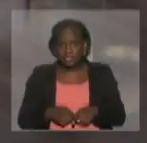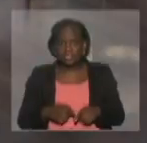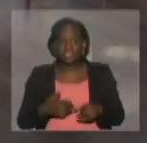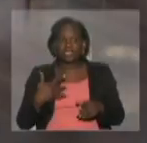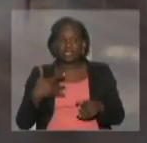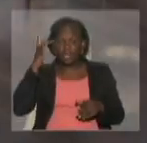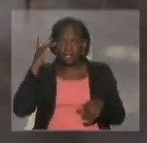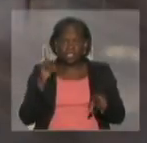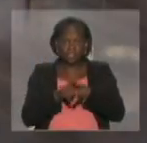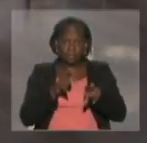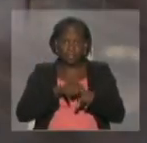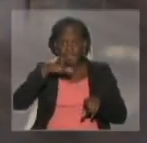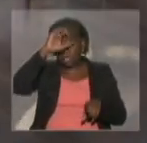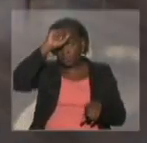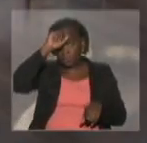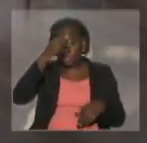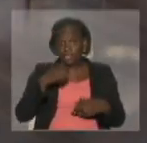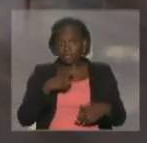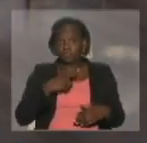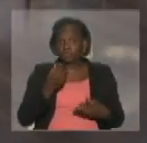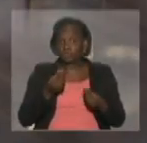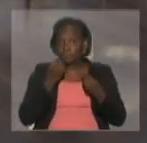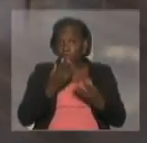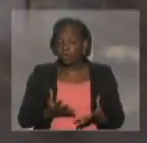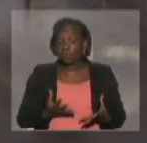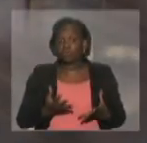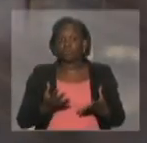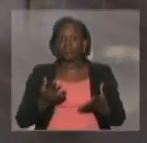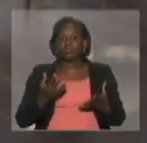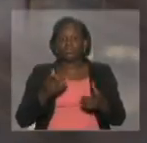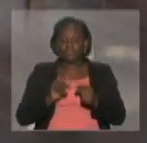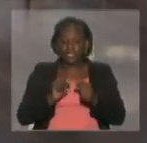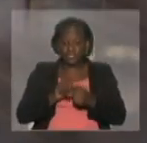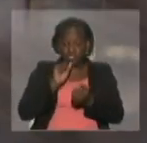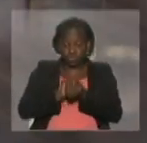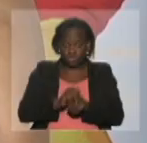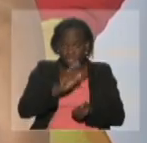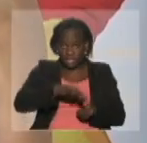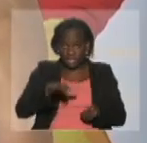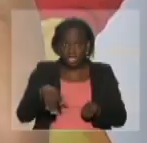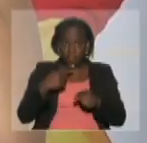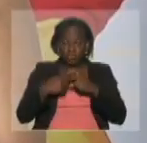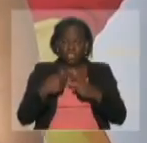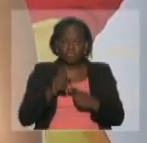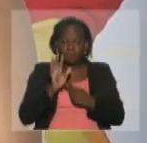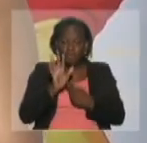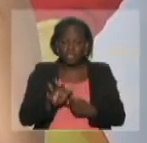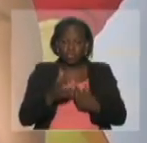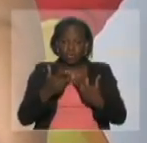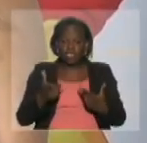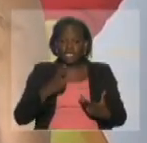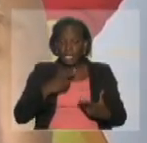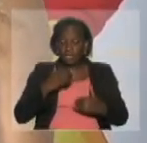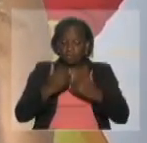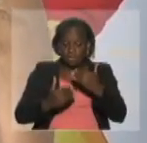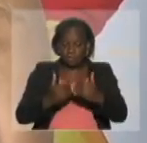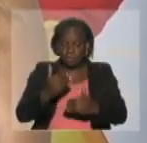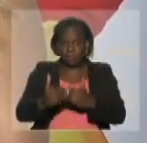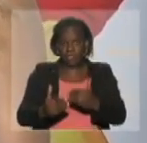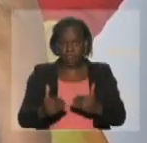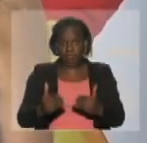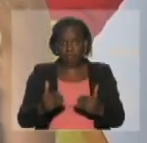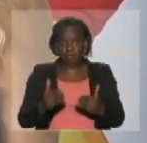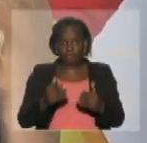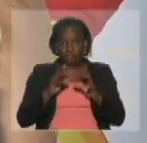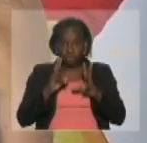acho que tem um aprendizado muito bom nisso tudo também, de construir junto com a criança, que é de mostrar que as coisas têm processo. Mostrar